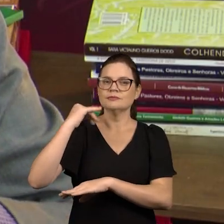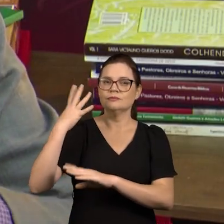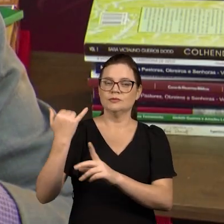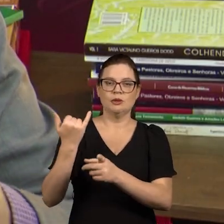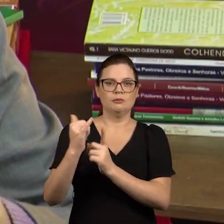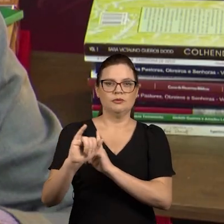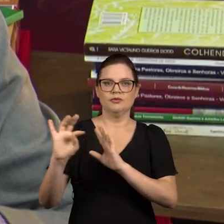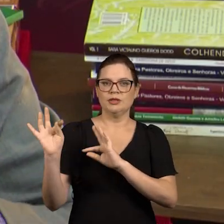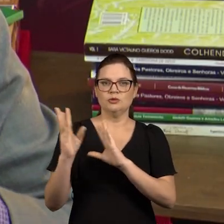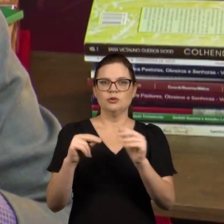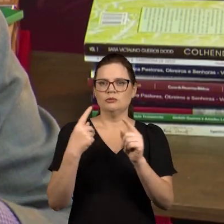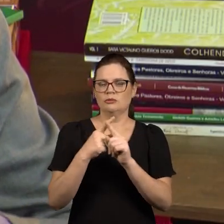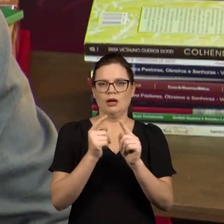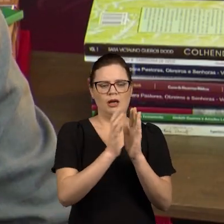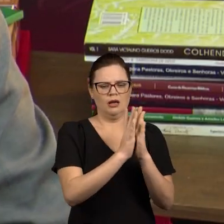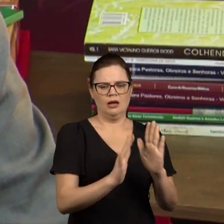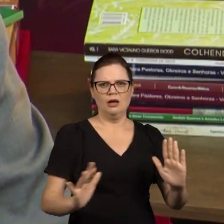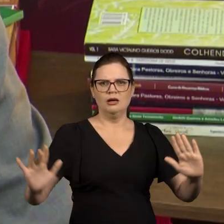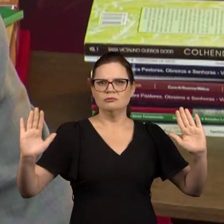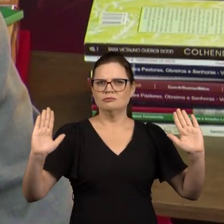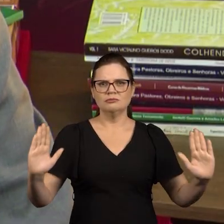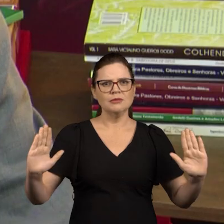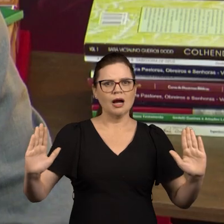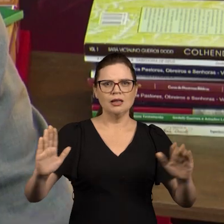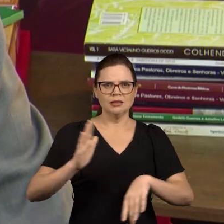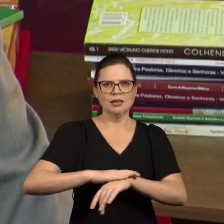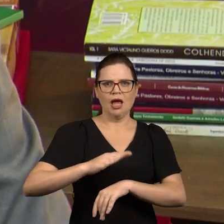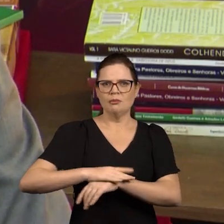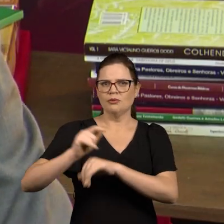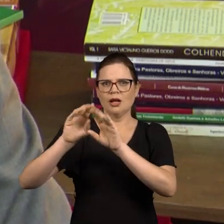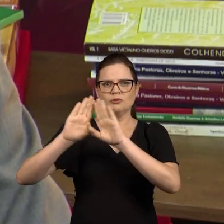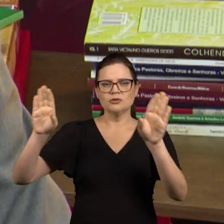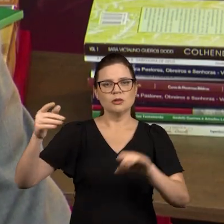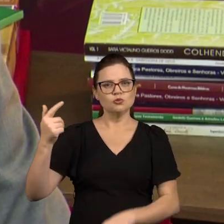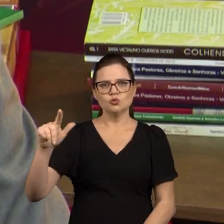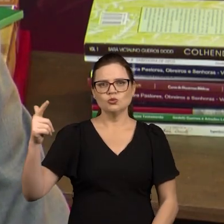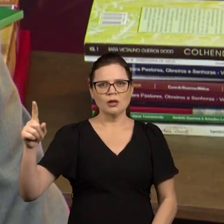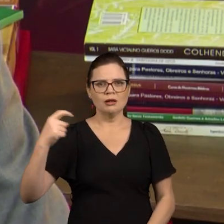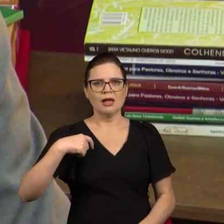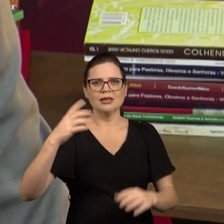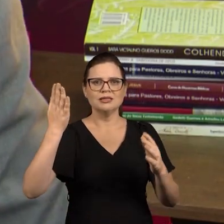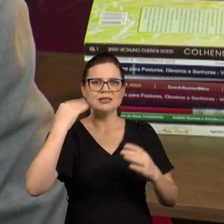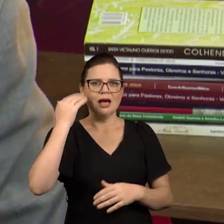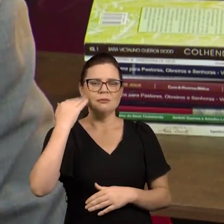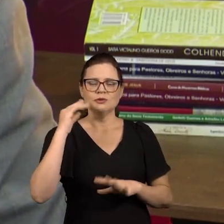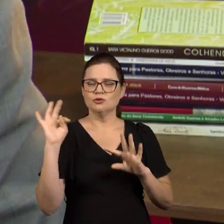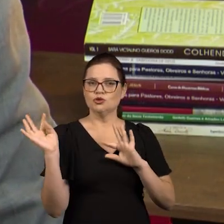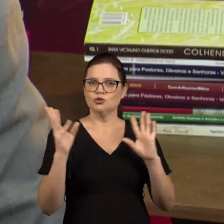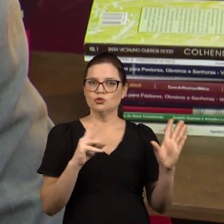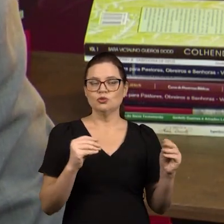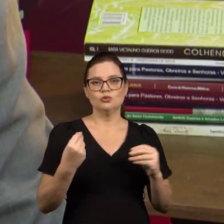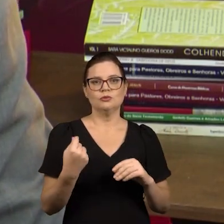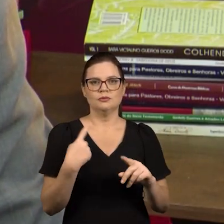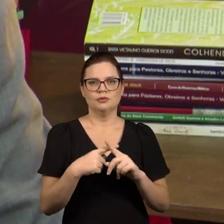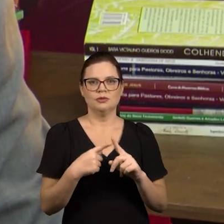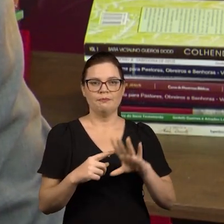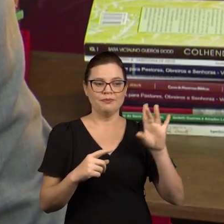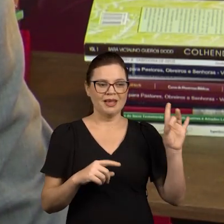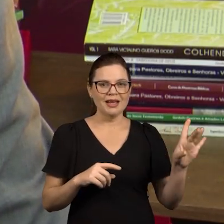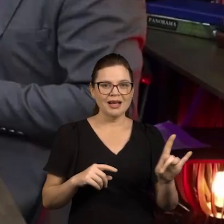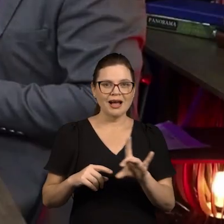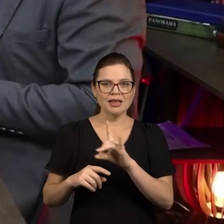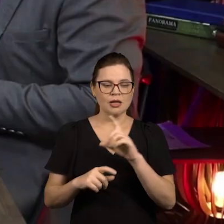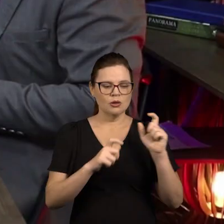tá passeando por toda a palavra, né, e se apresentando aqui como o caminho dinâmico, né? Em cada passo que